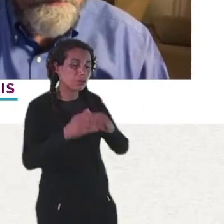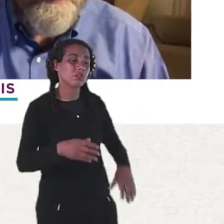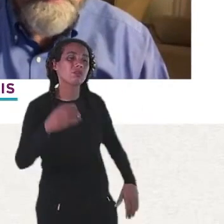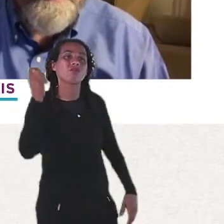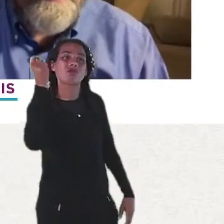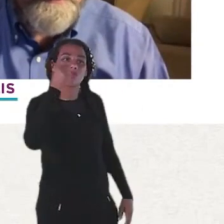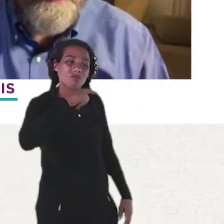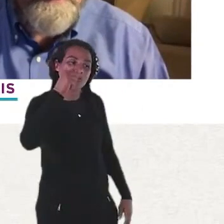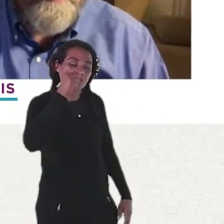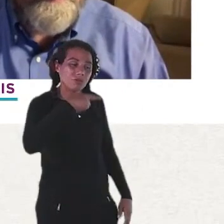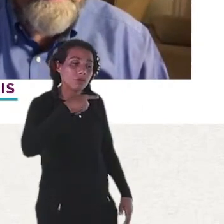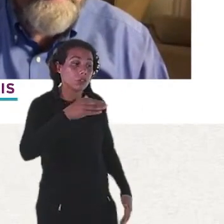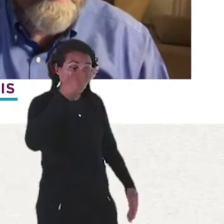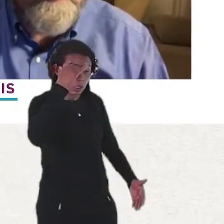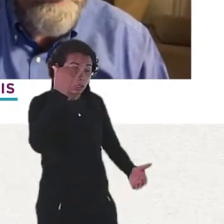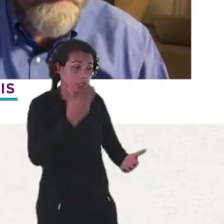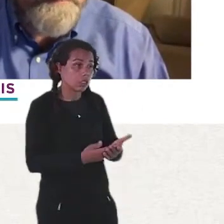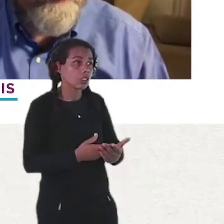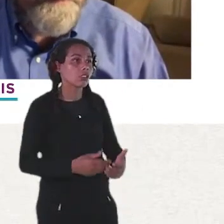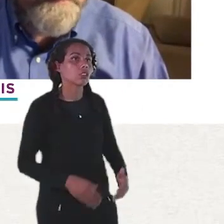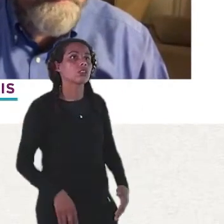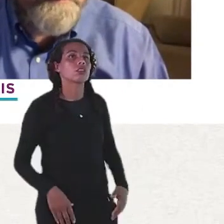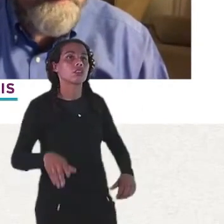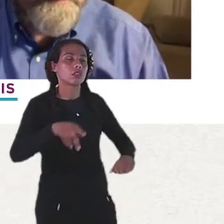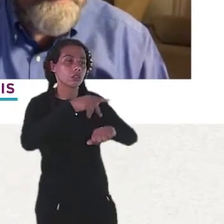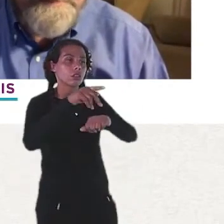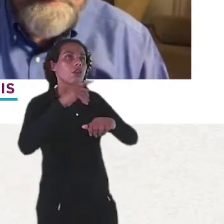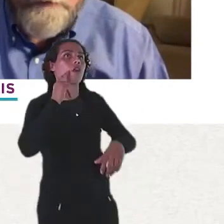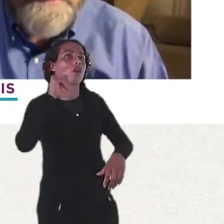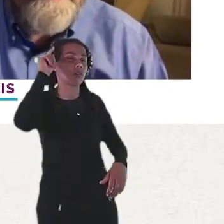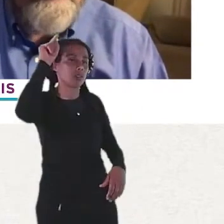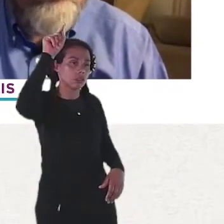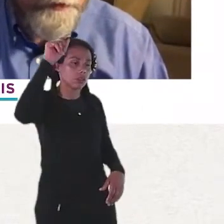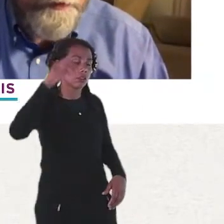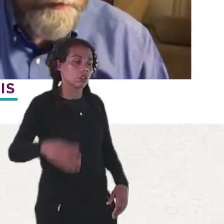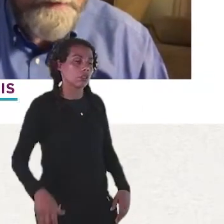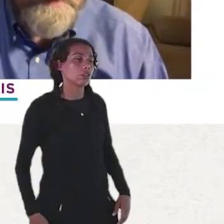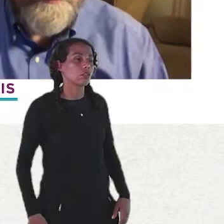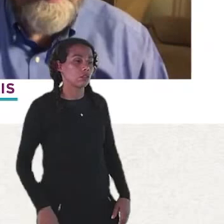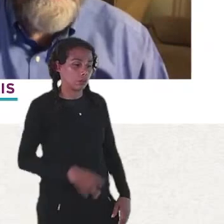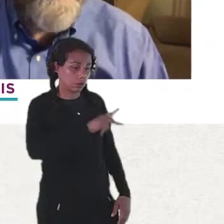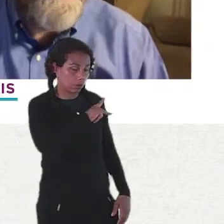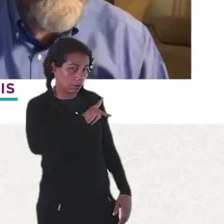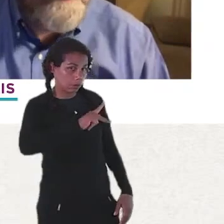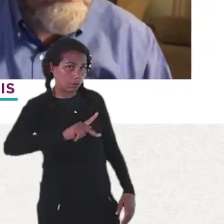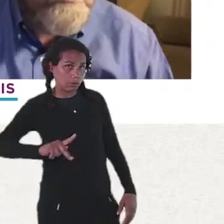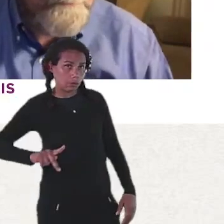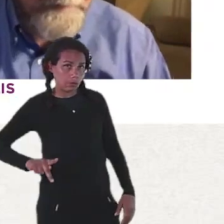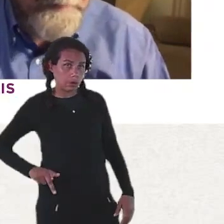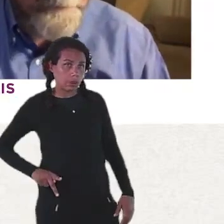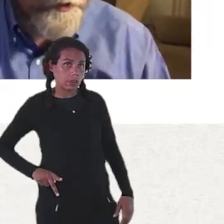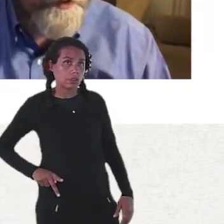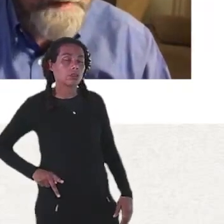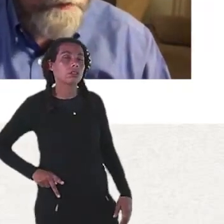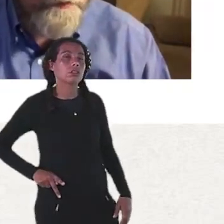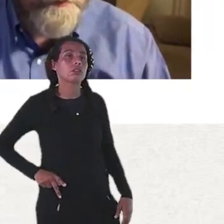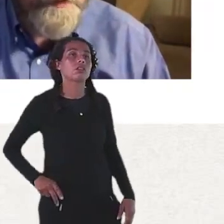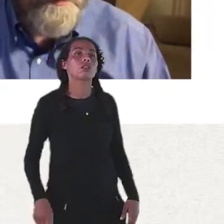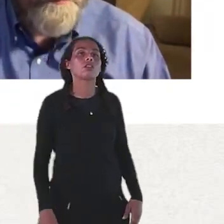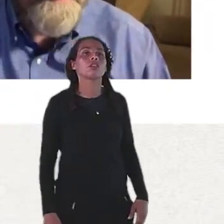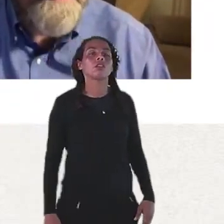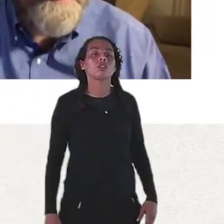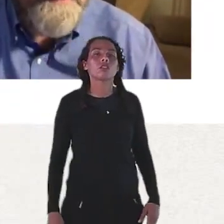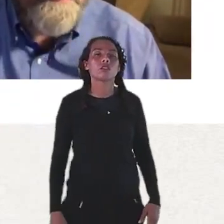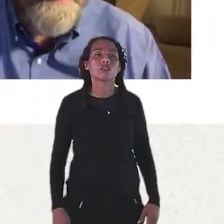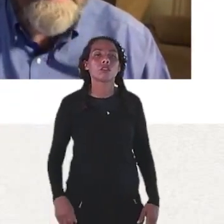Nós vimos isso nos Estados Unidos, né, com o presidente Trump, que foi literalmente deposto por uma eleição, né? É muito